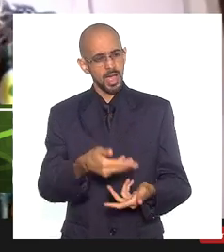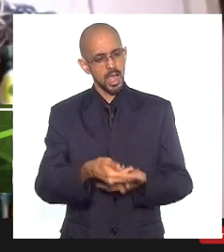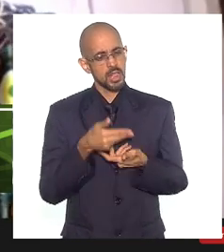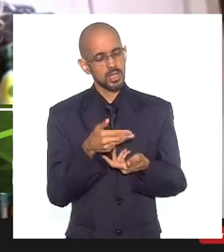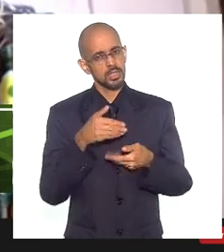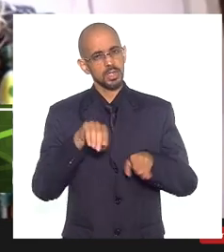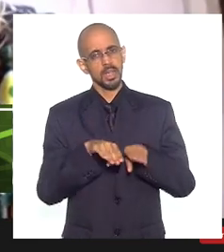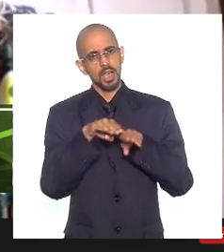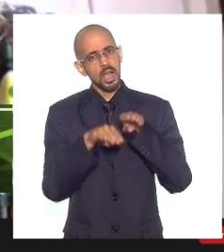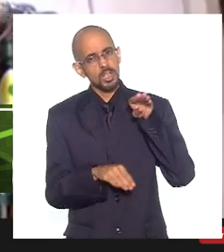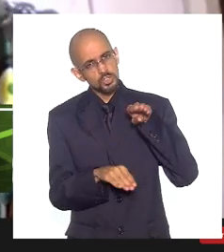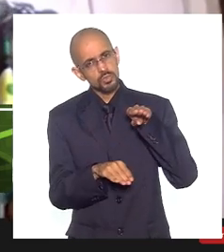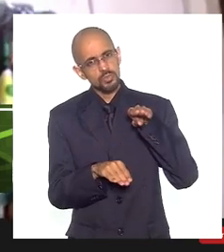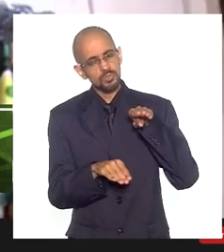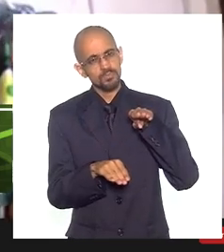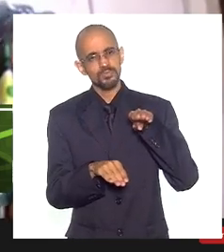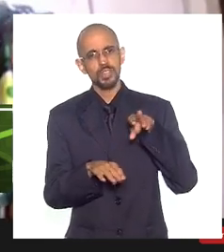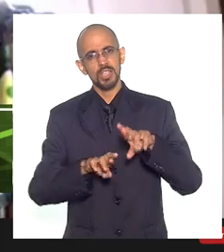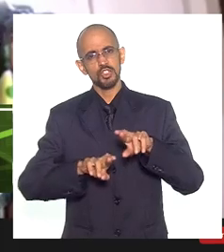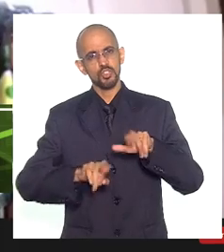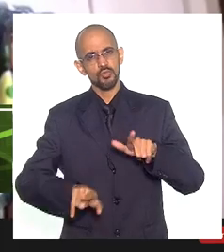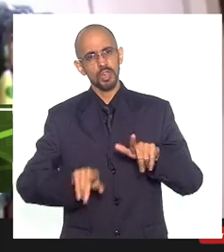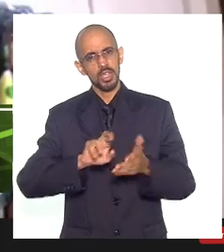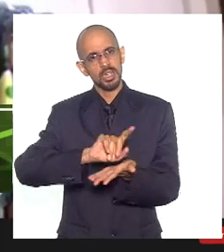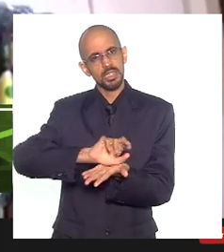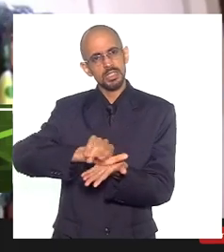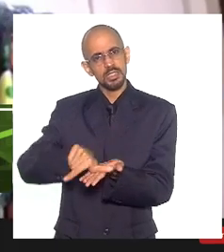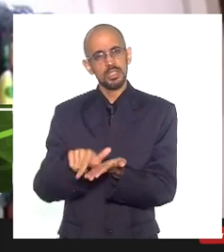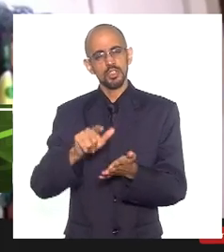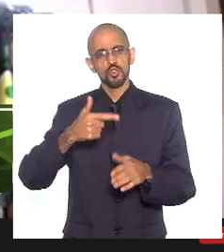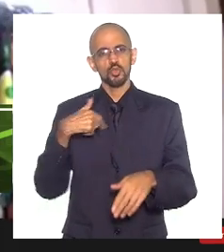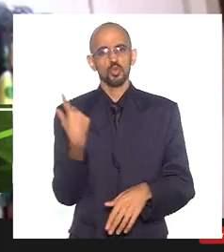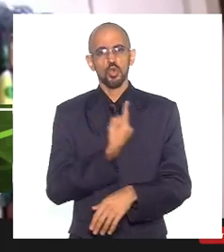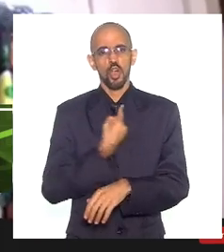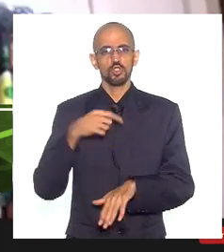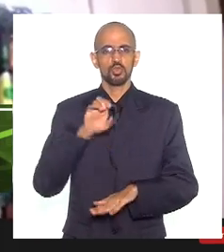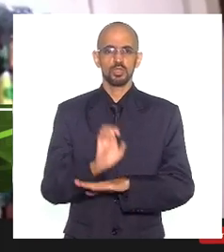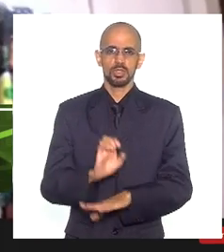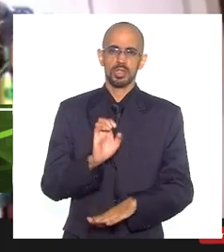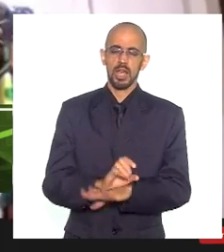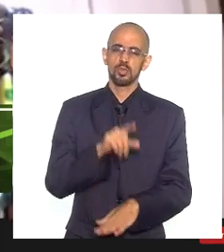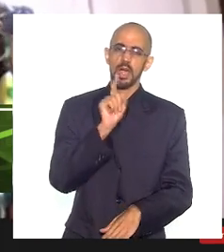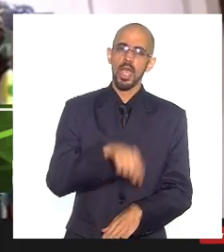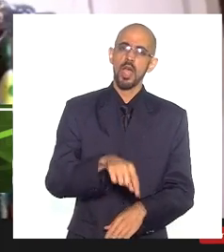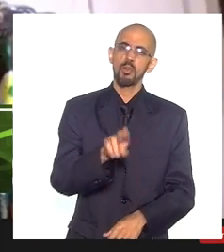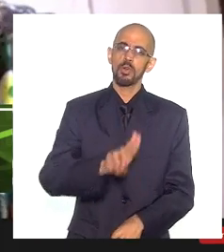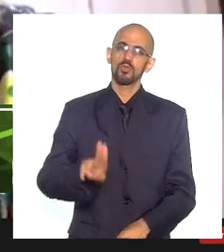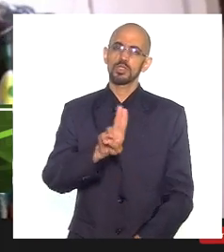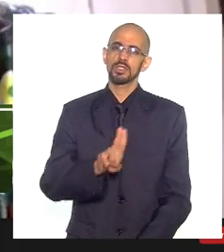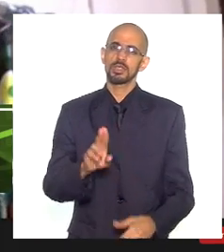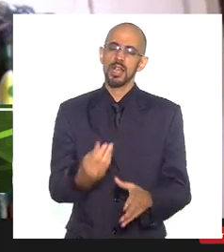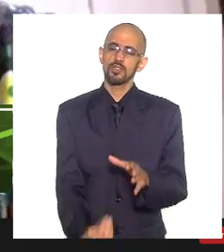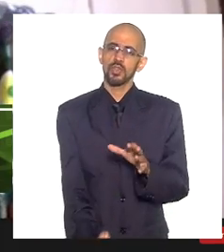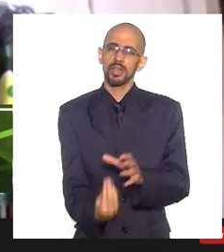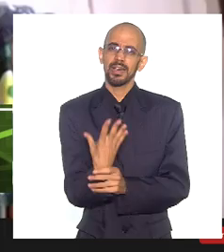a partir da diversidade do nosso próprio estado. Uma universidade que surgiu para